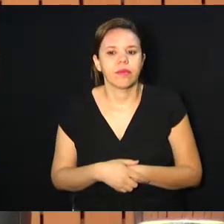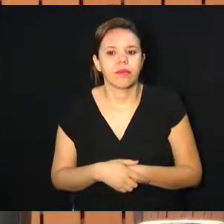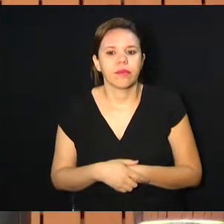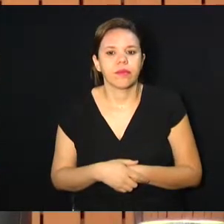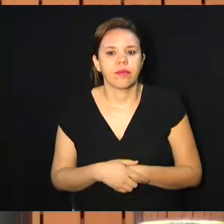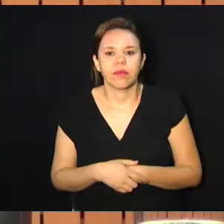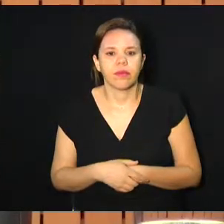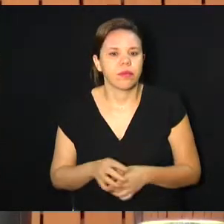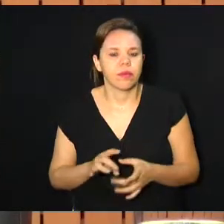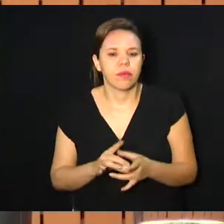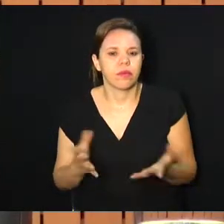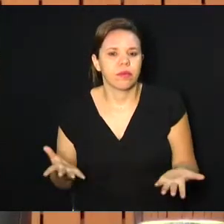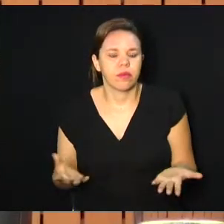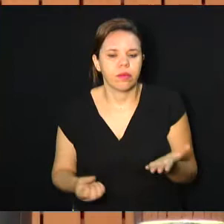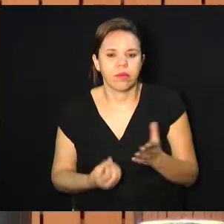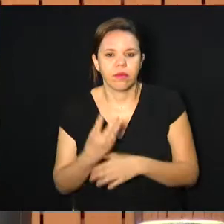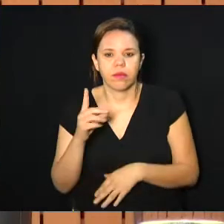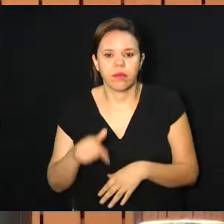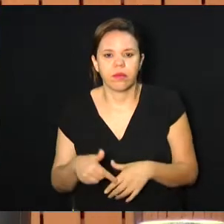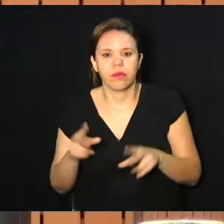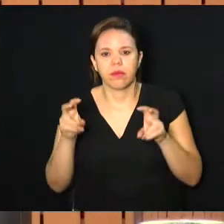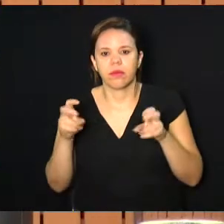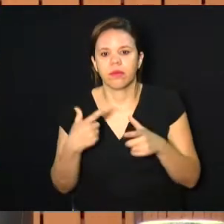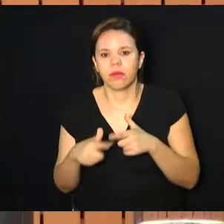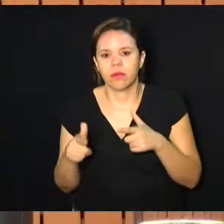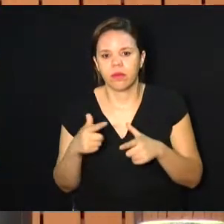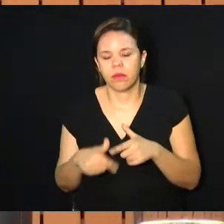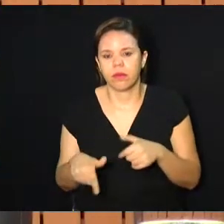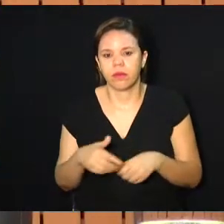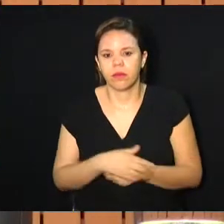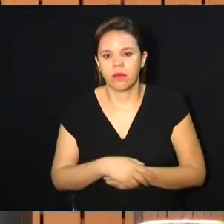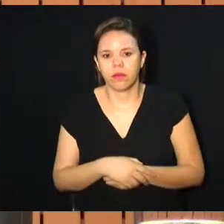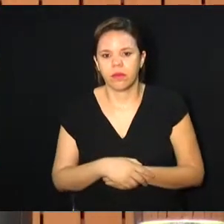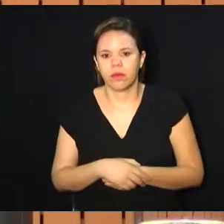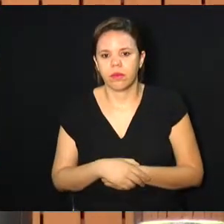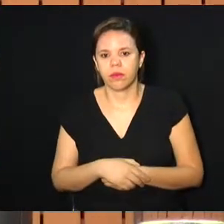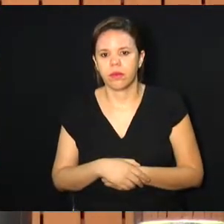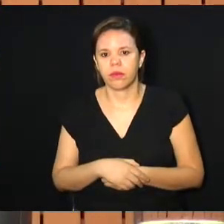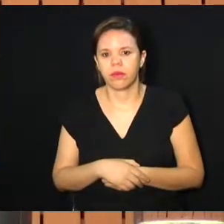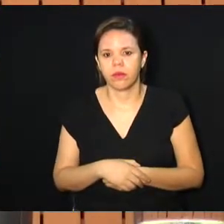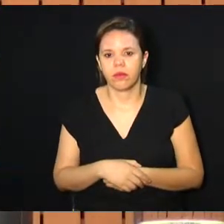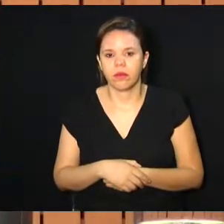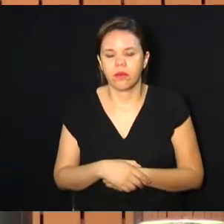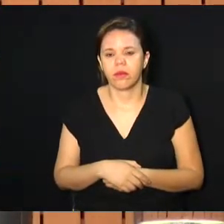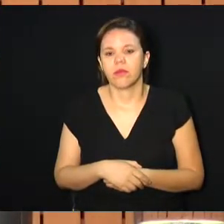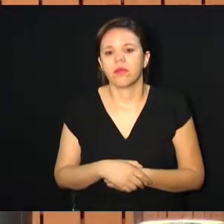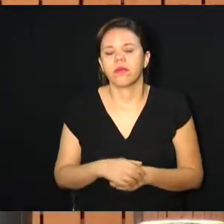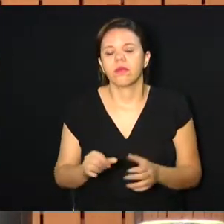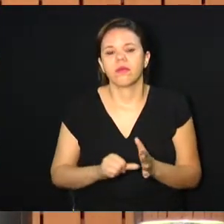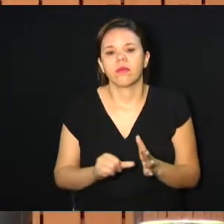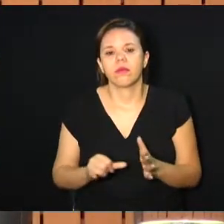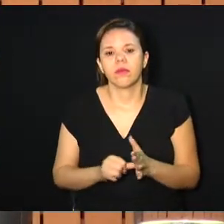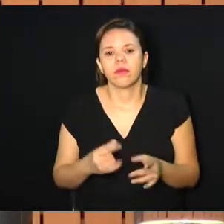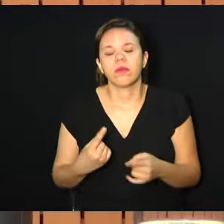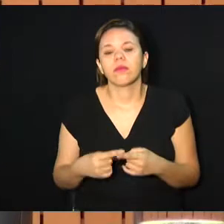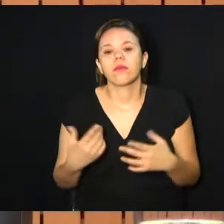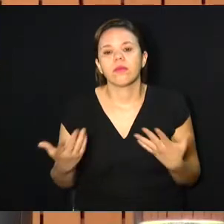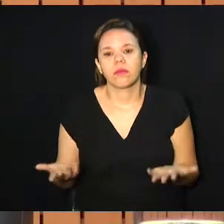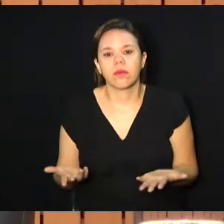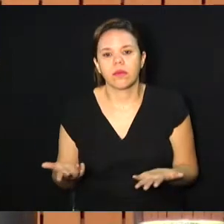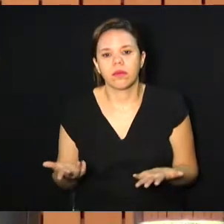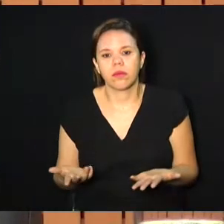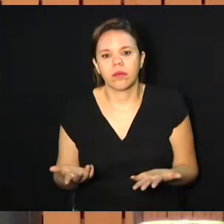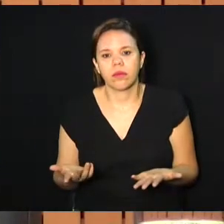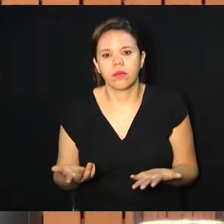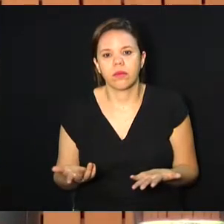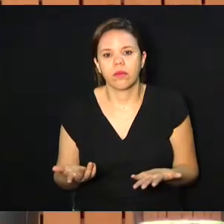não deixe que esses temas fiquem fora desse debate do edital, porque o edital fica sendo esse negócio